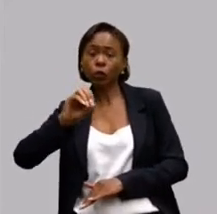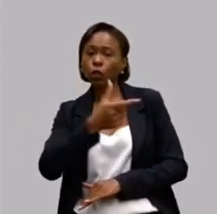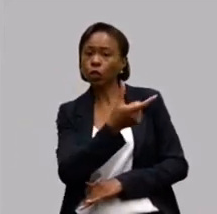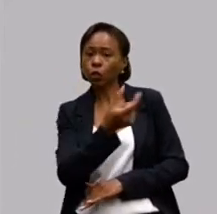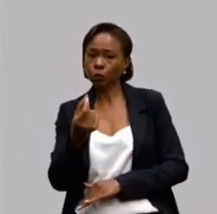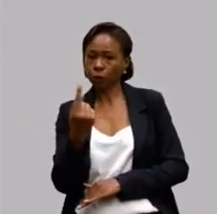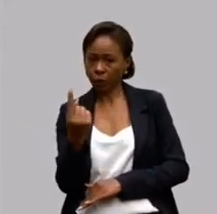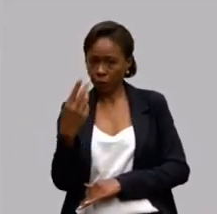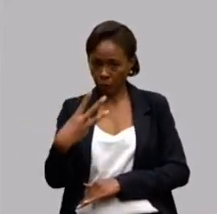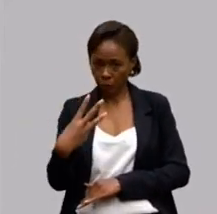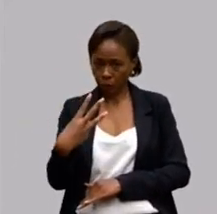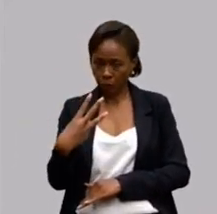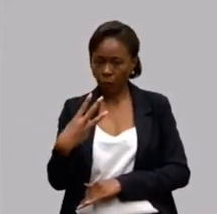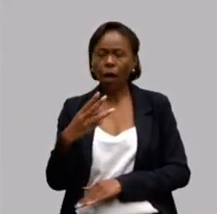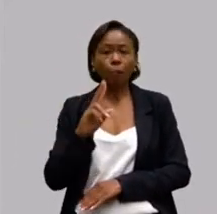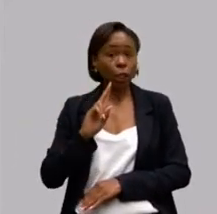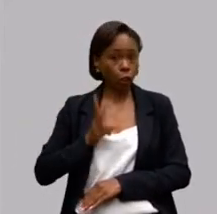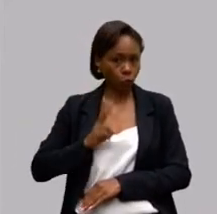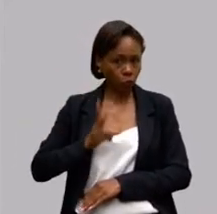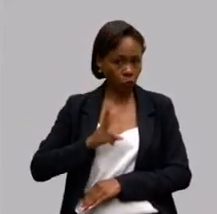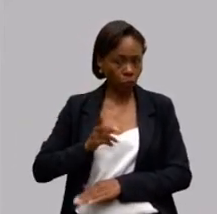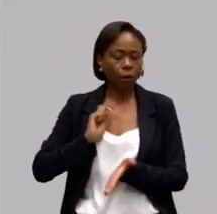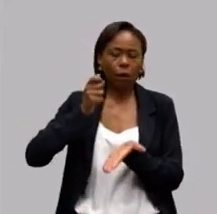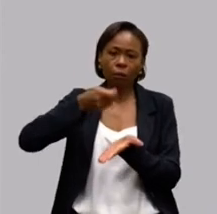nós seguimos fazendo pagamentos, né,